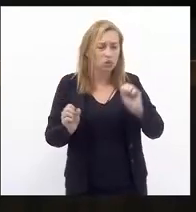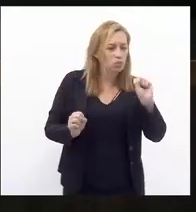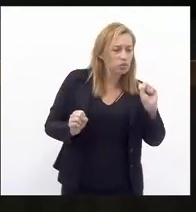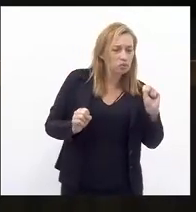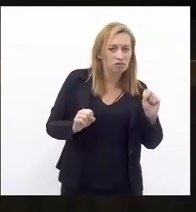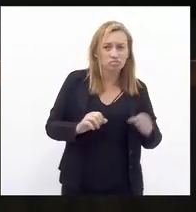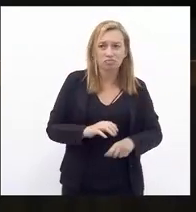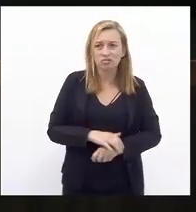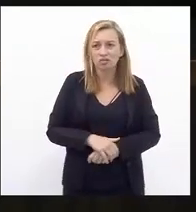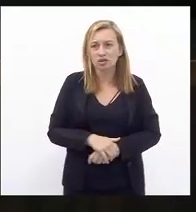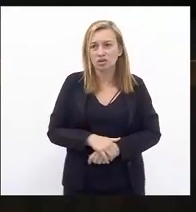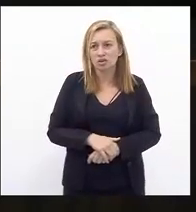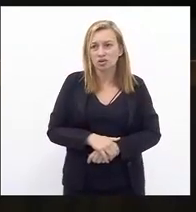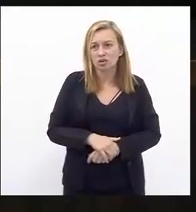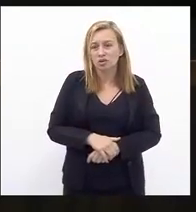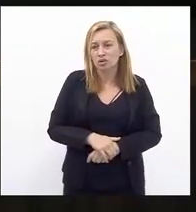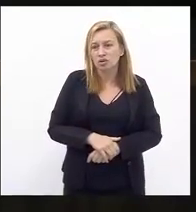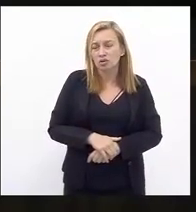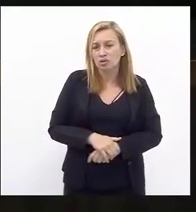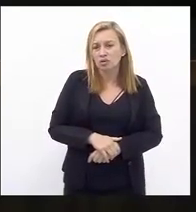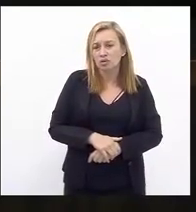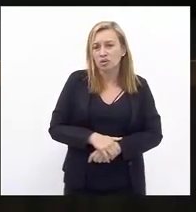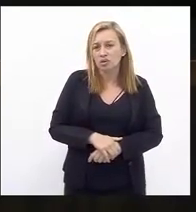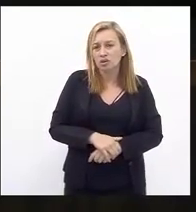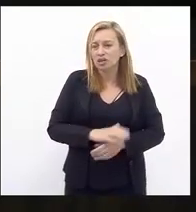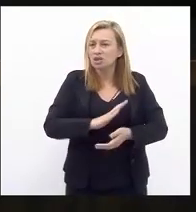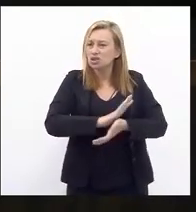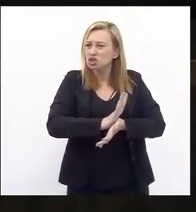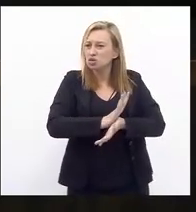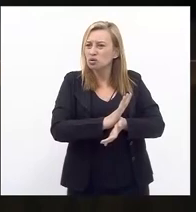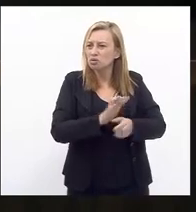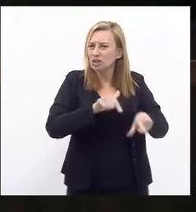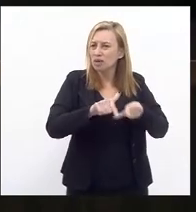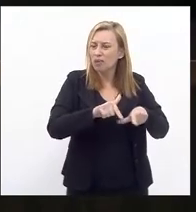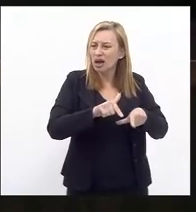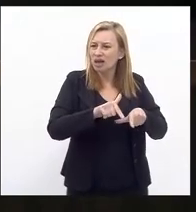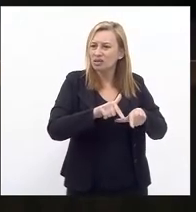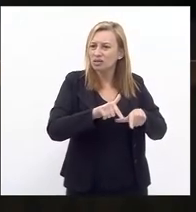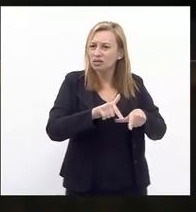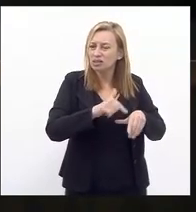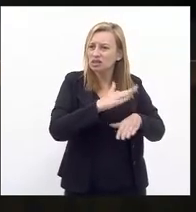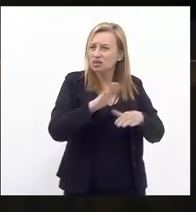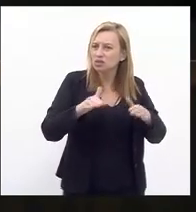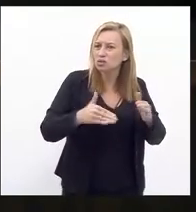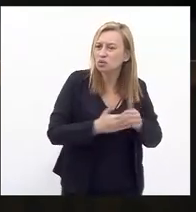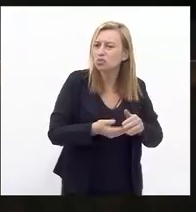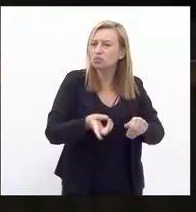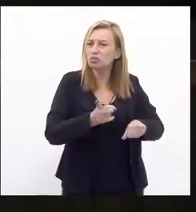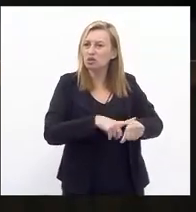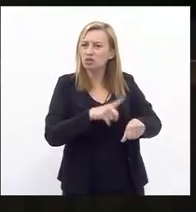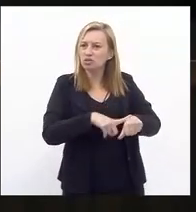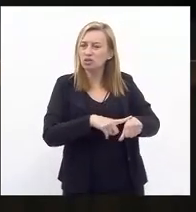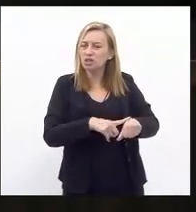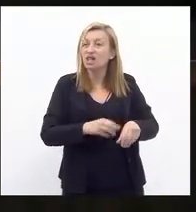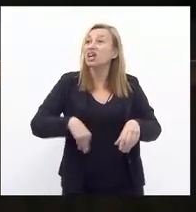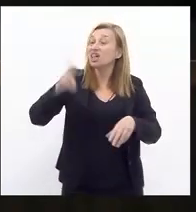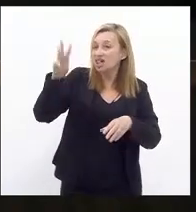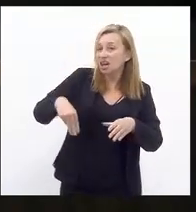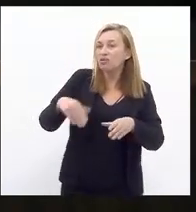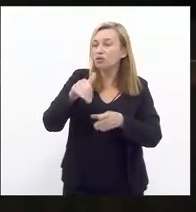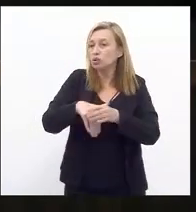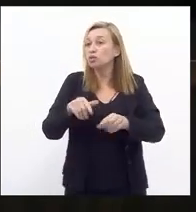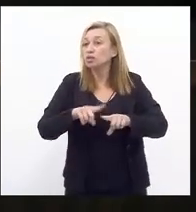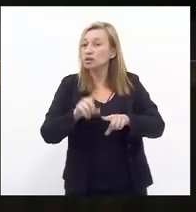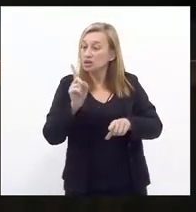é estragar o trabalho que fizemos nesse período todo trabalho inclusive com a contribuição de quem voltou não mas a gente